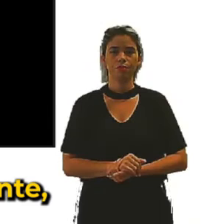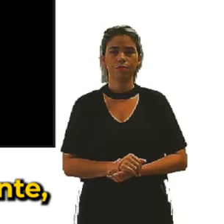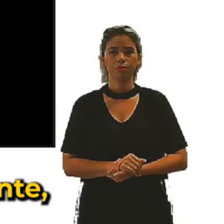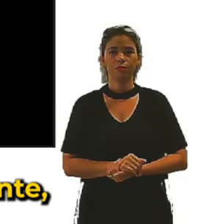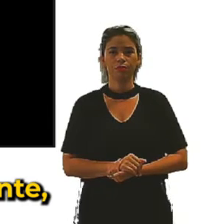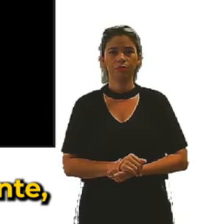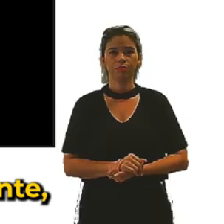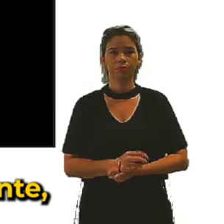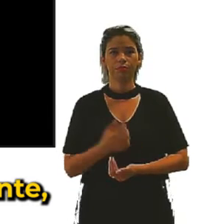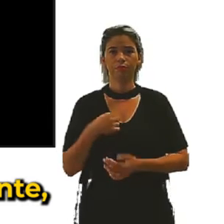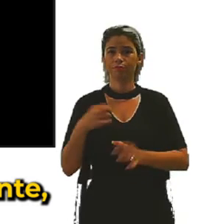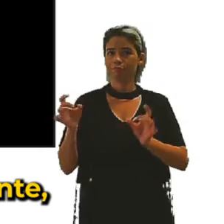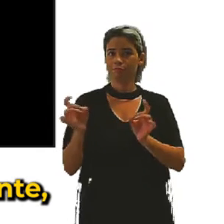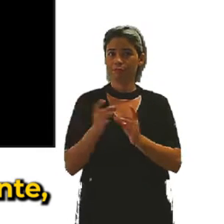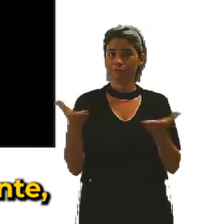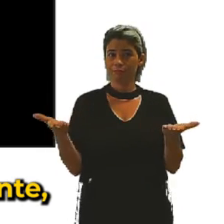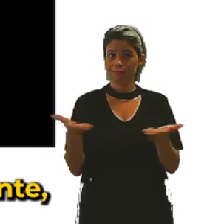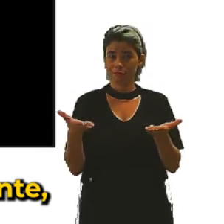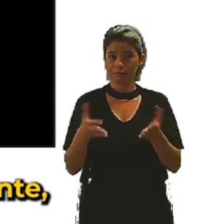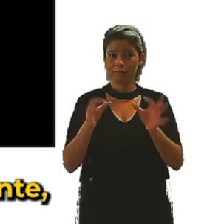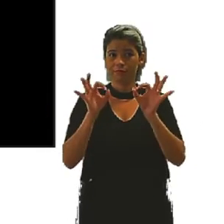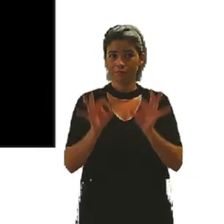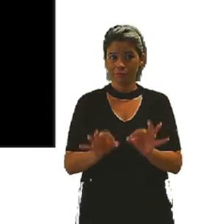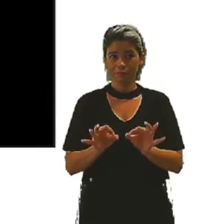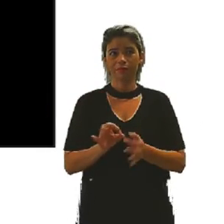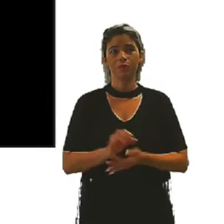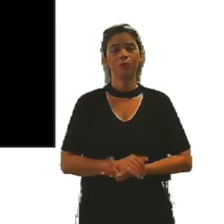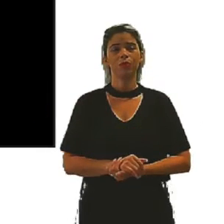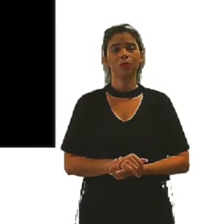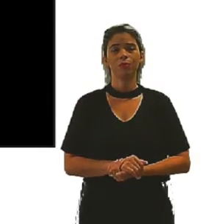Eu encerro, então, agora definitivamente,